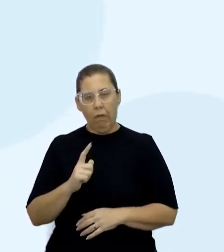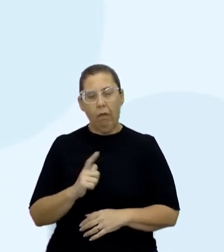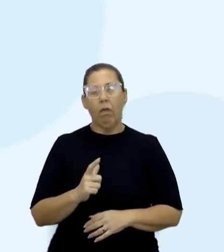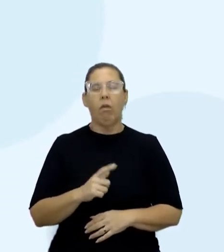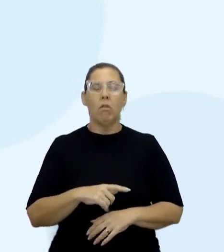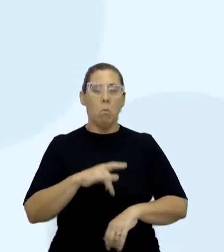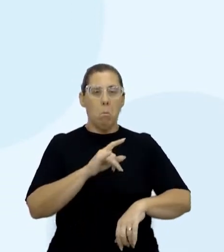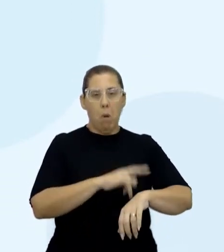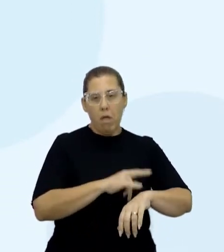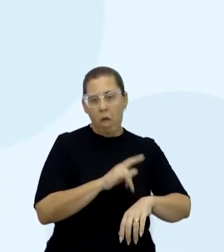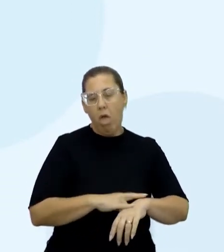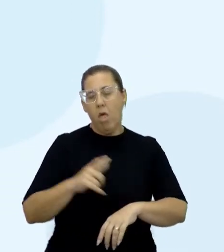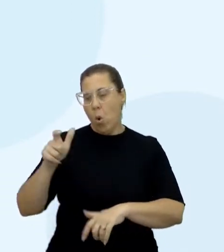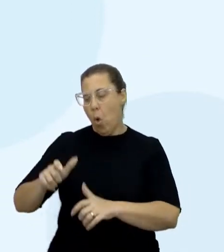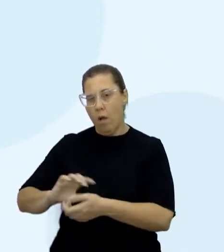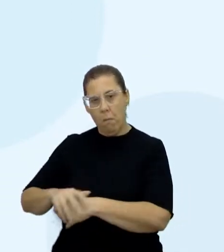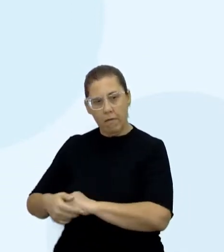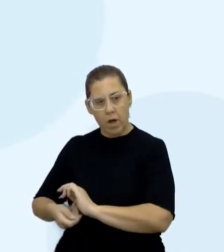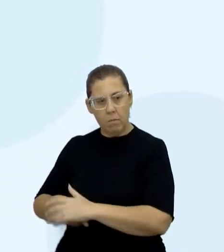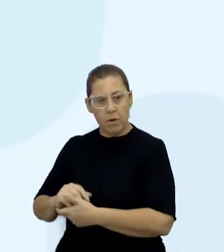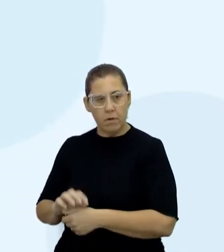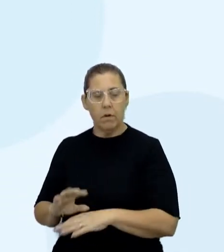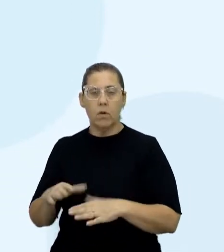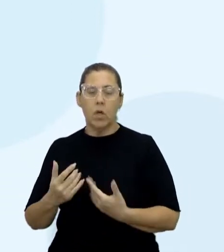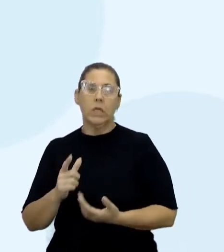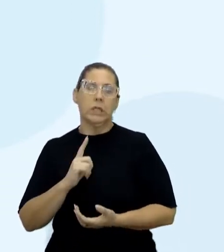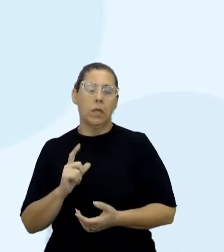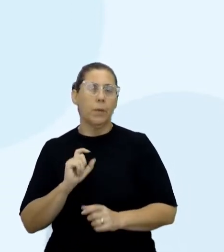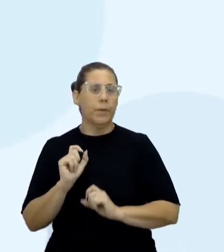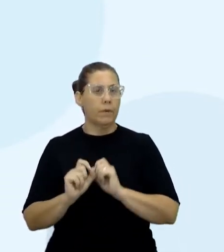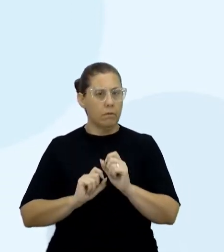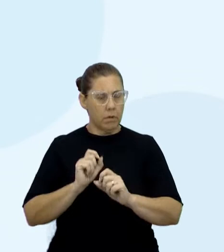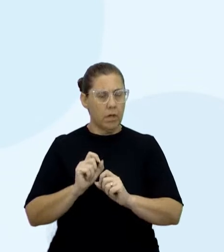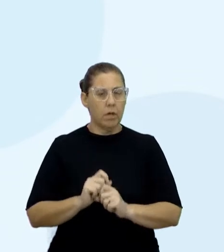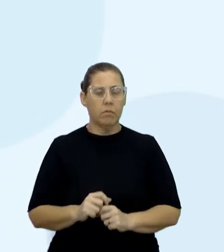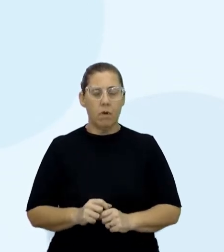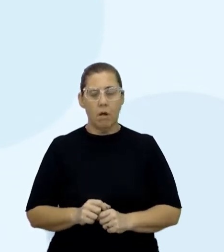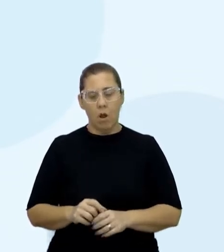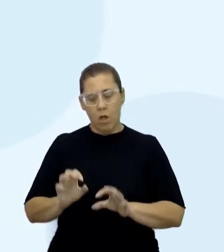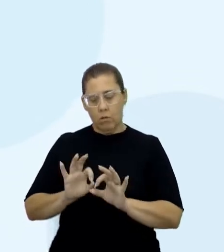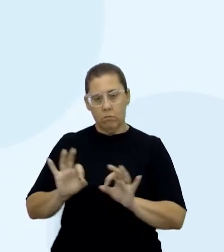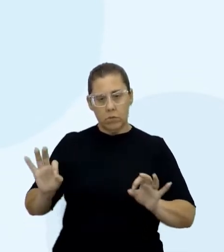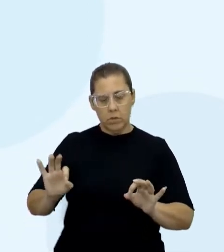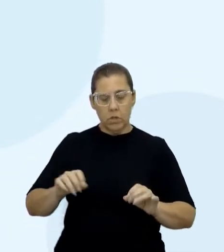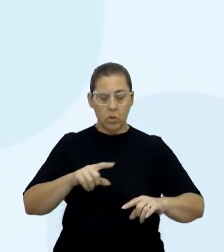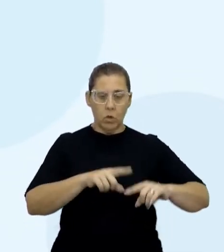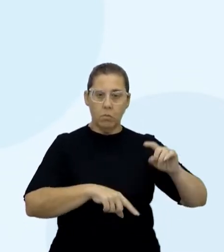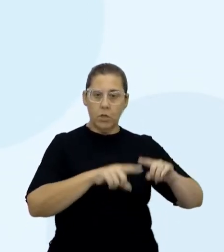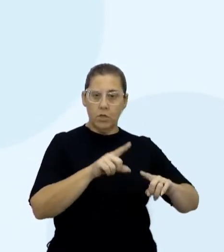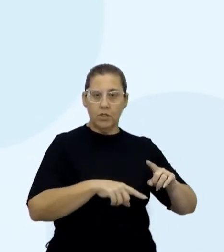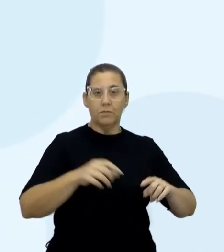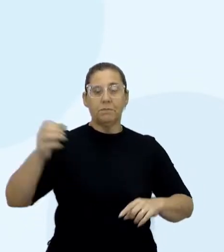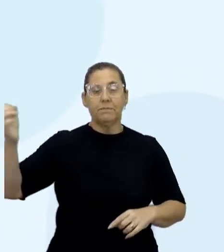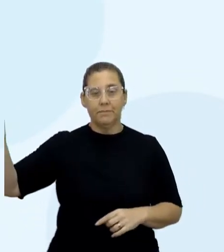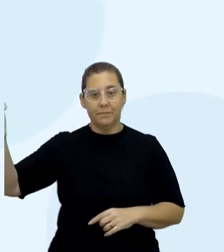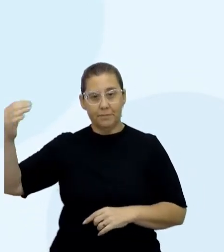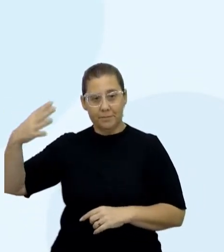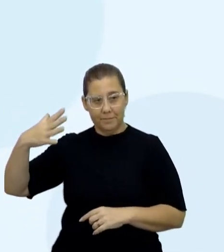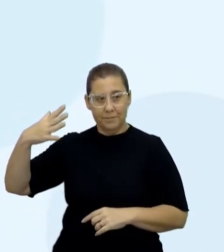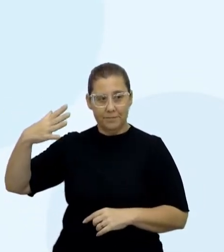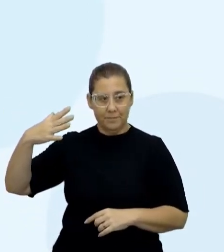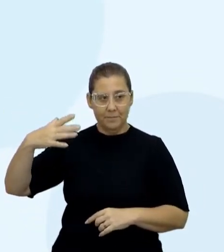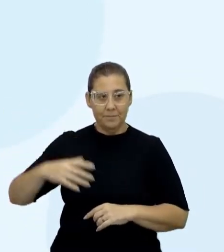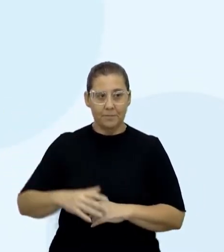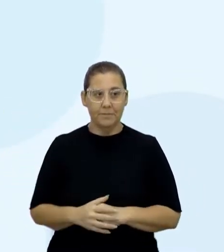banheiros, lavabos, enfim. Aí a gente tem o seguinte, a distância que o objeto está do espelho,